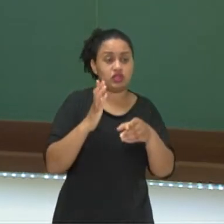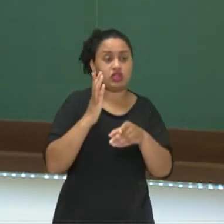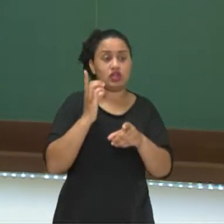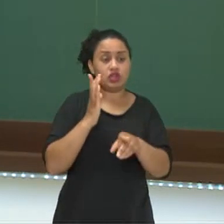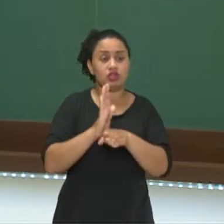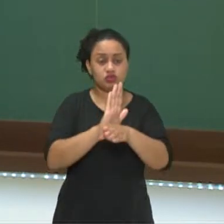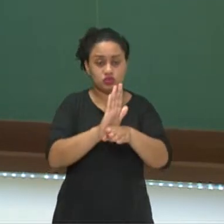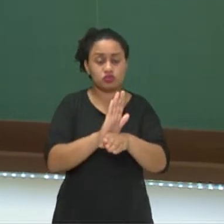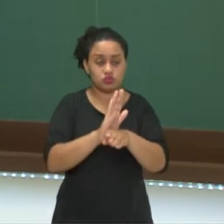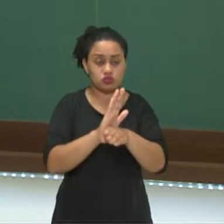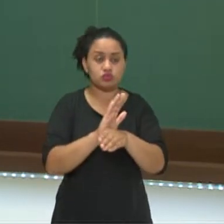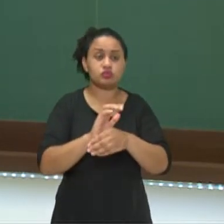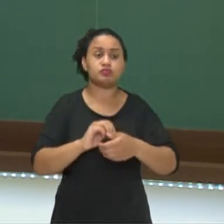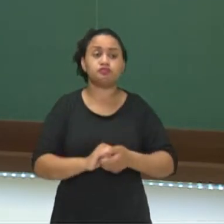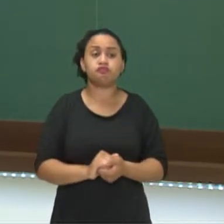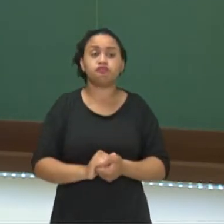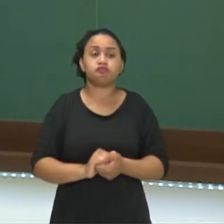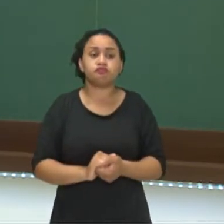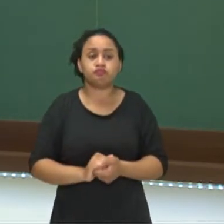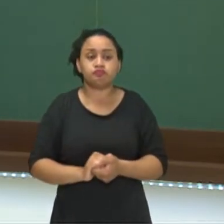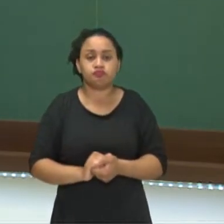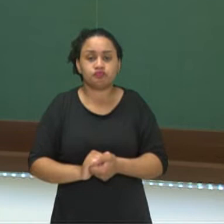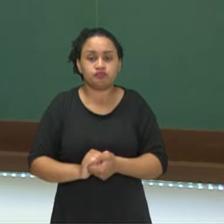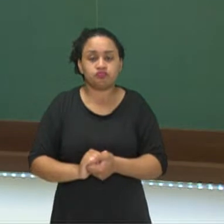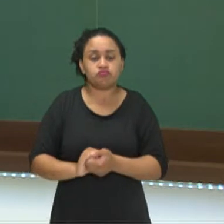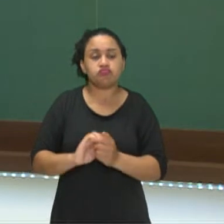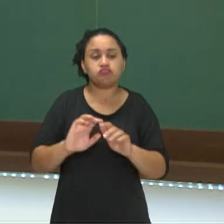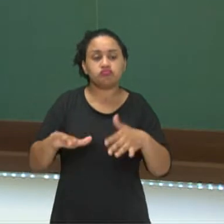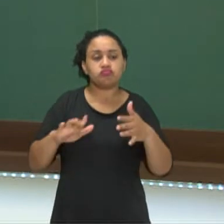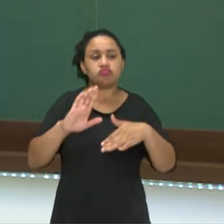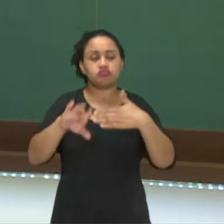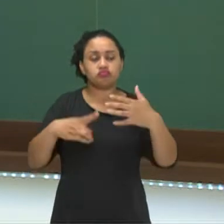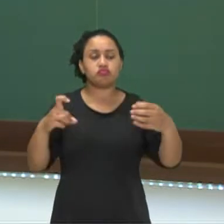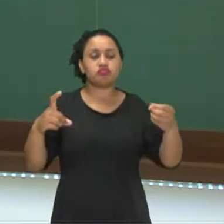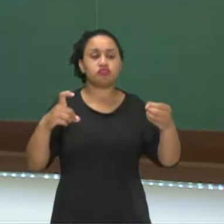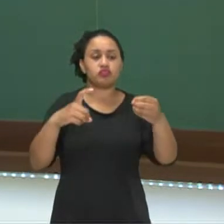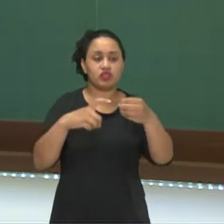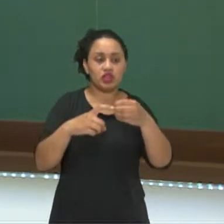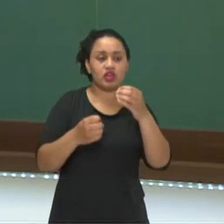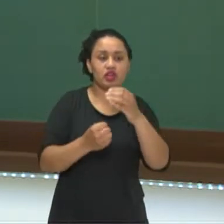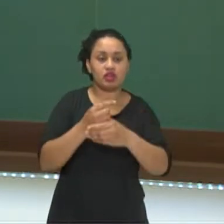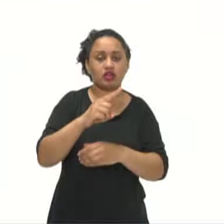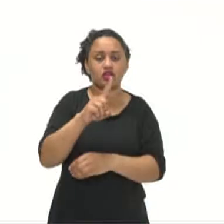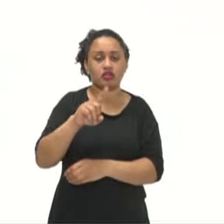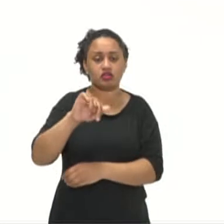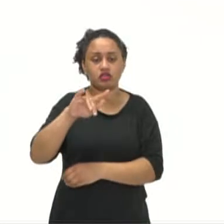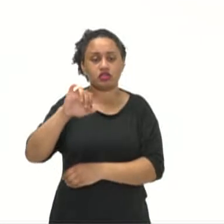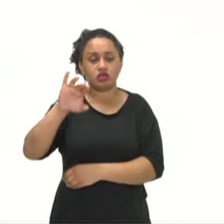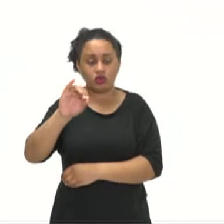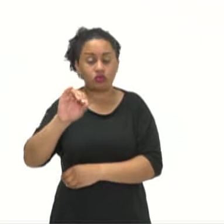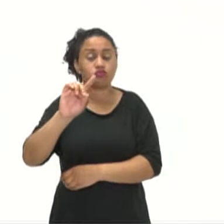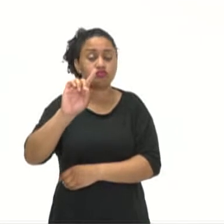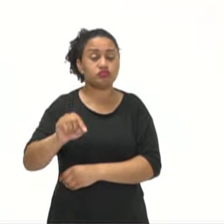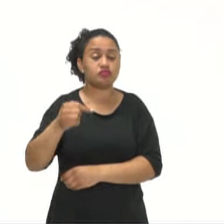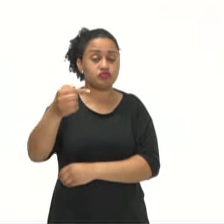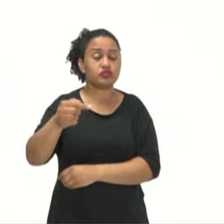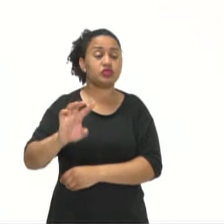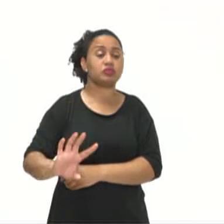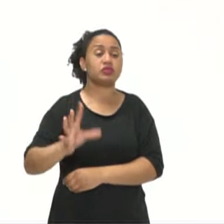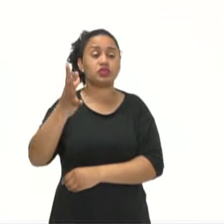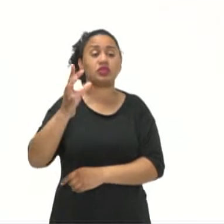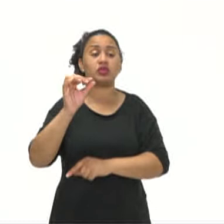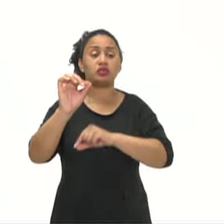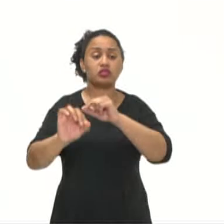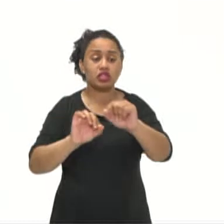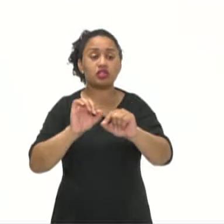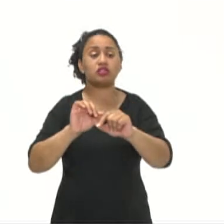ovócito secundário, tá? Após a fecundação, forma-se o zigoto e os primeiros eventos ocorrem